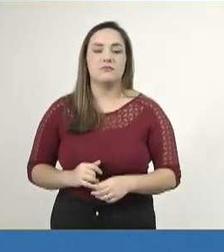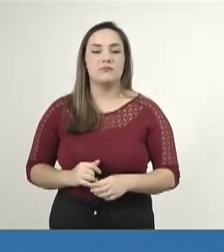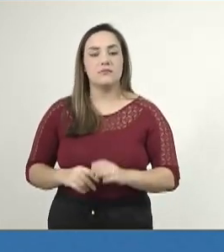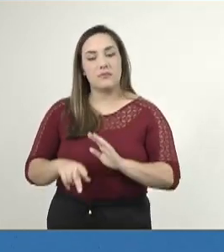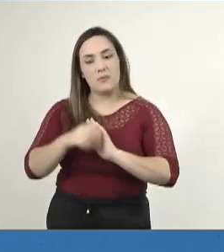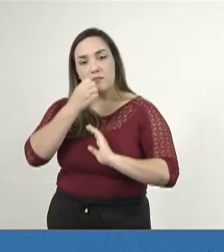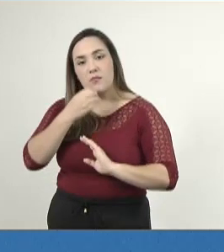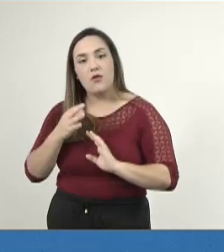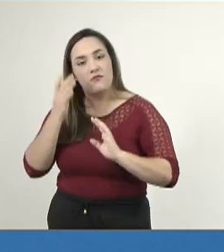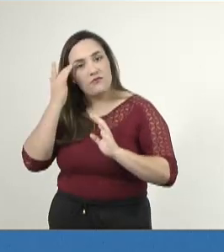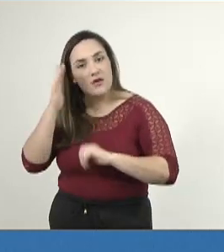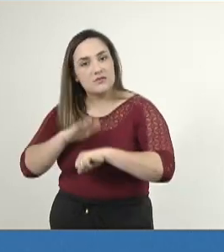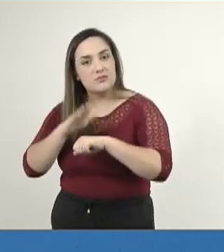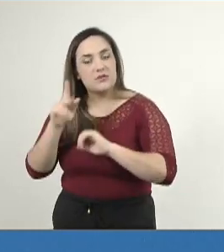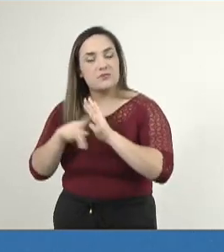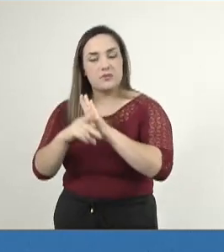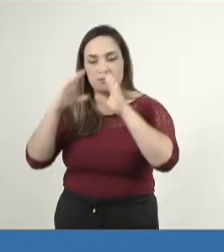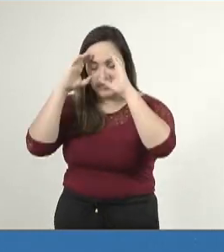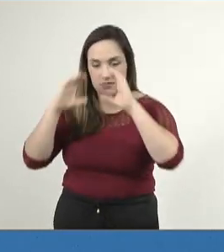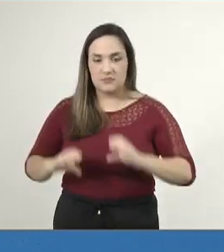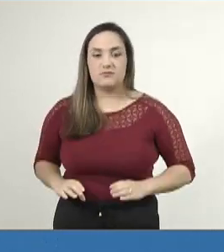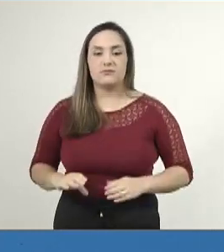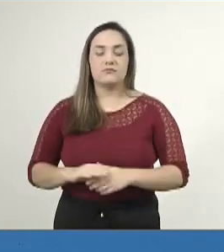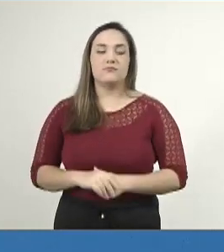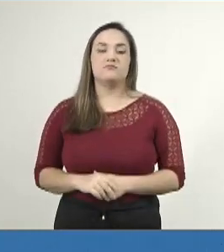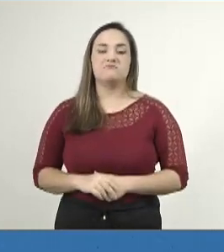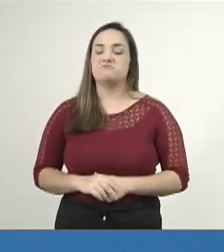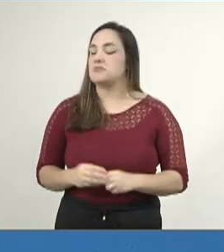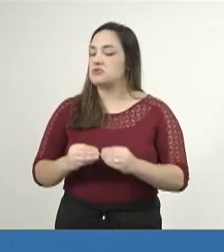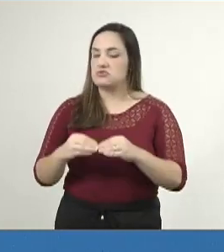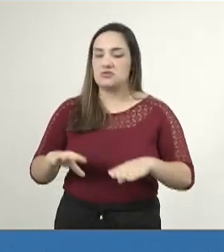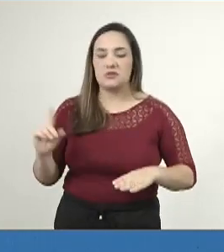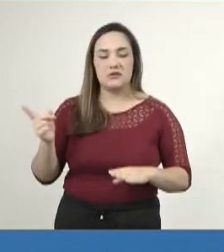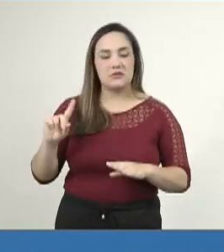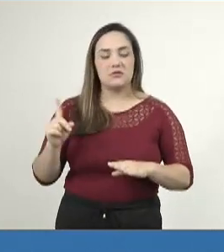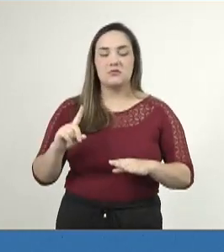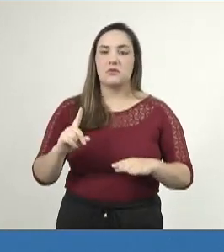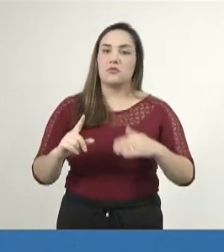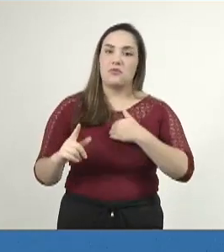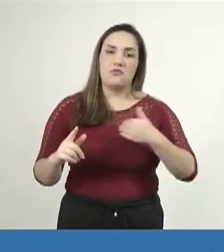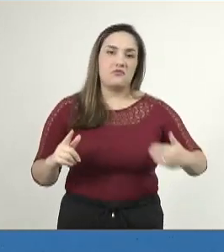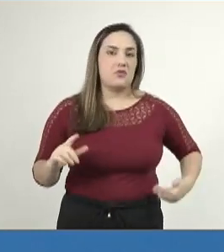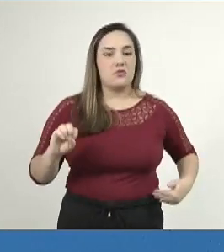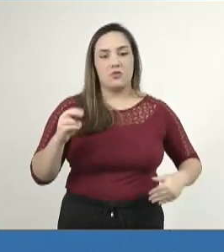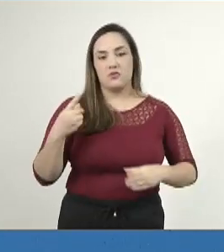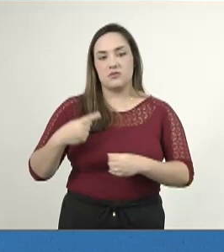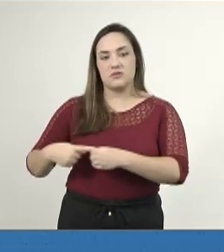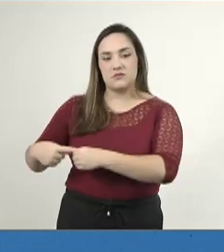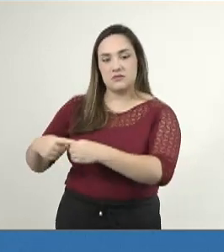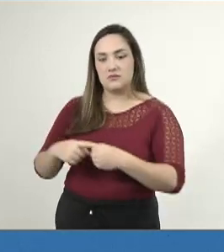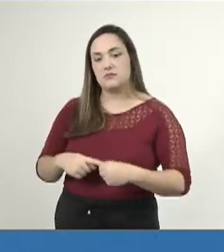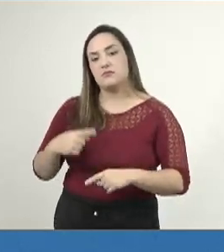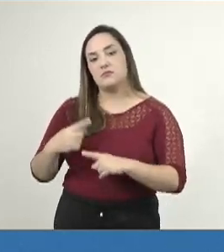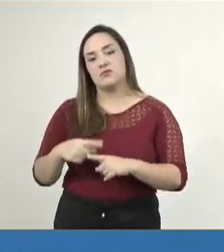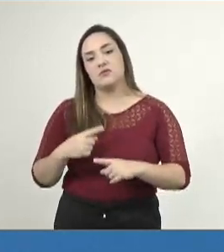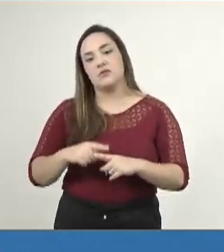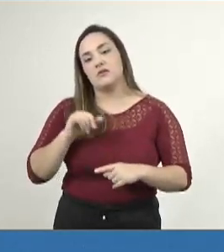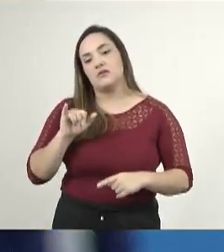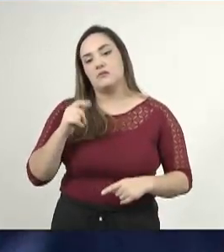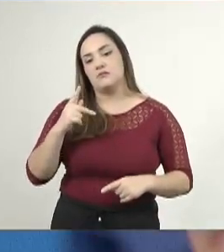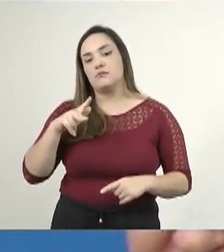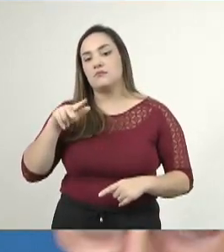cidadãos. A medida aqui apresentada não gera prejuízo para o Estado e municípios, uma vez que a arrecadação do